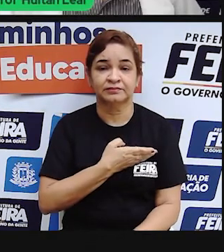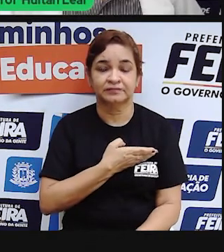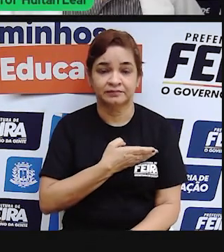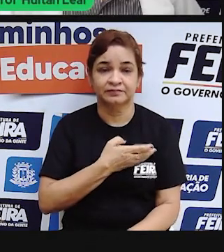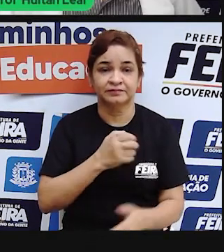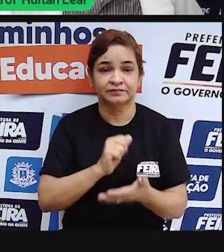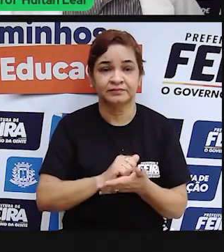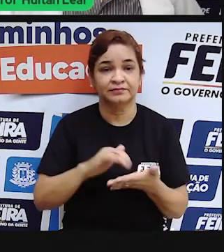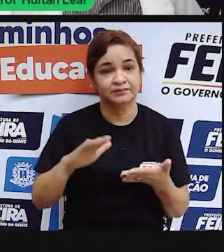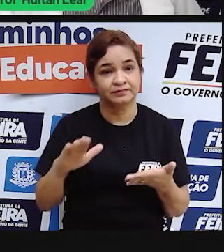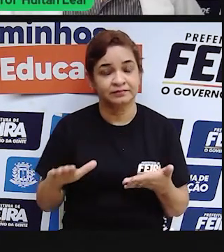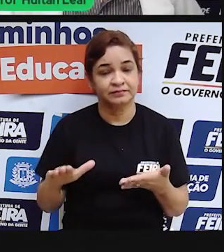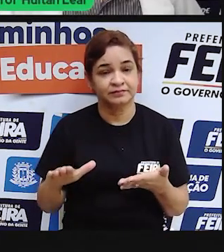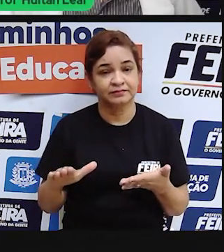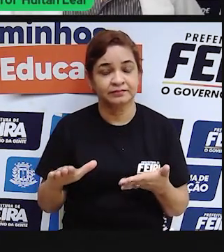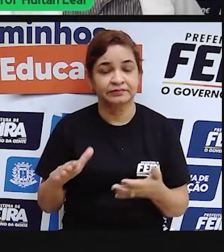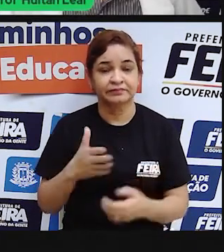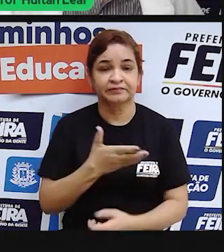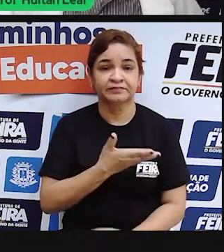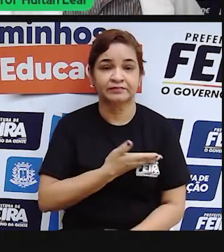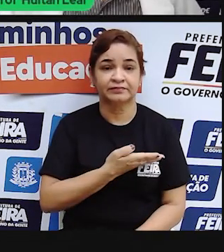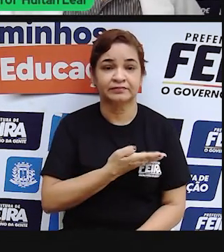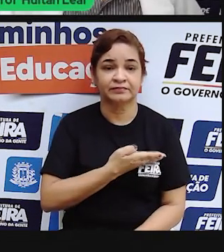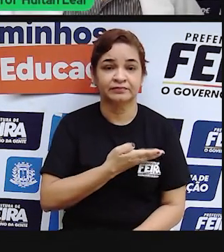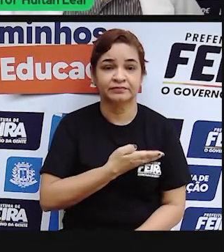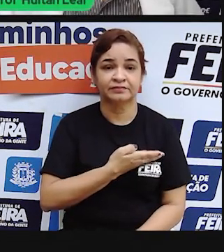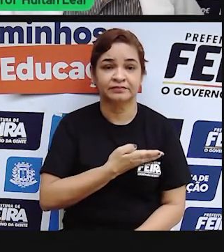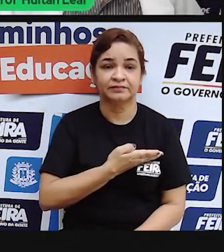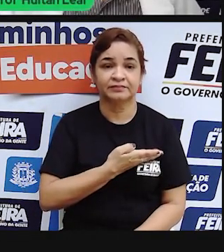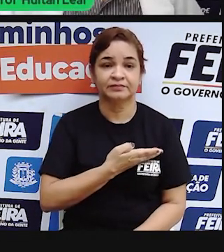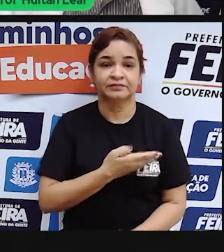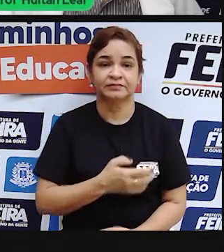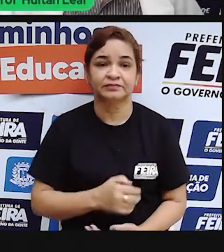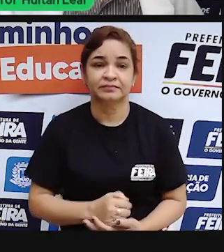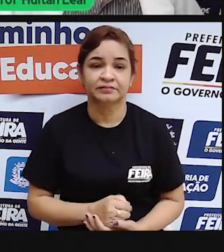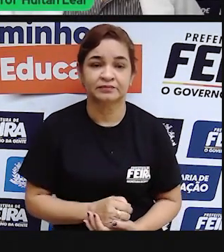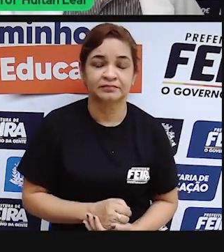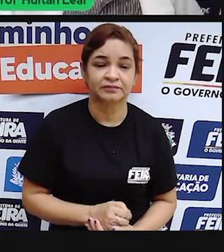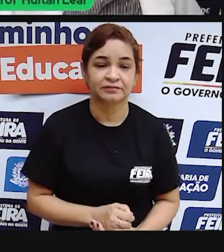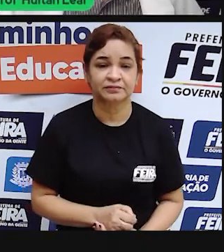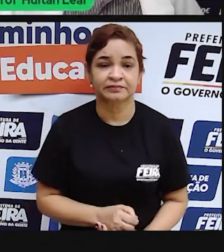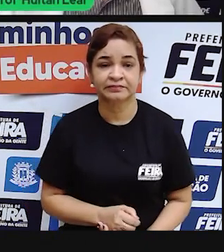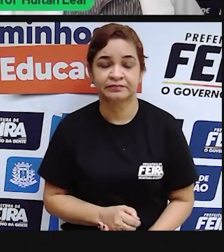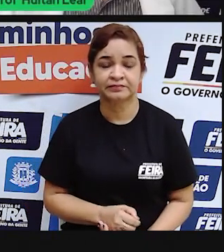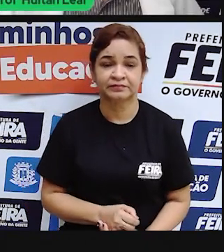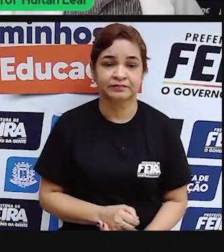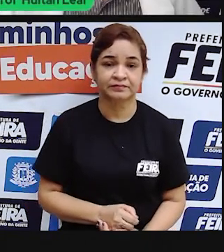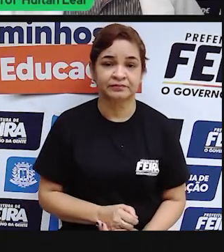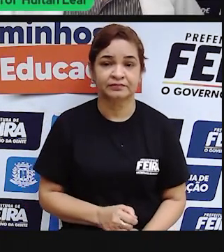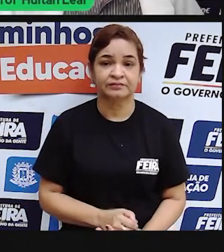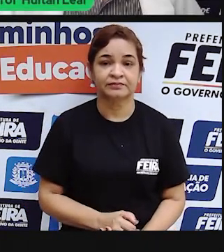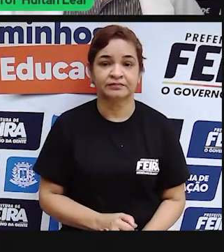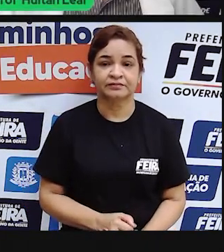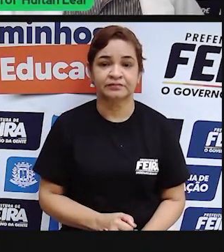característico com relação à relação entre os dois. É uma relação de amizade.